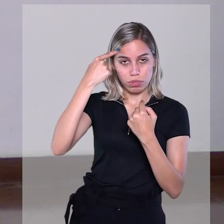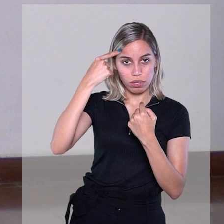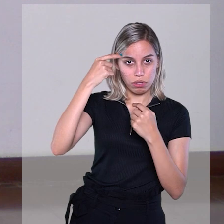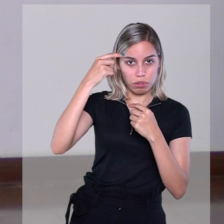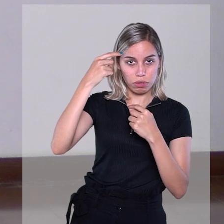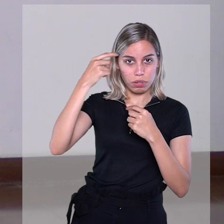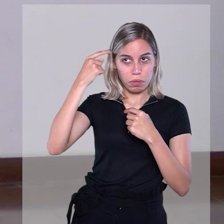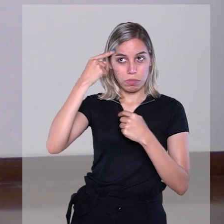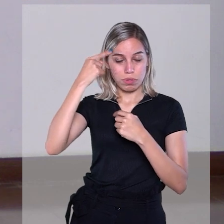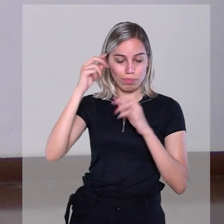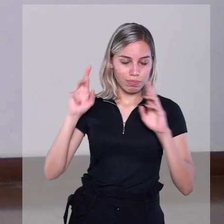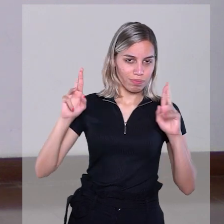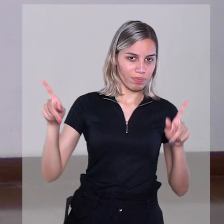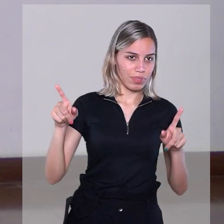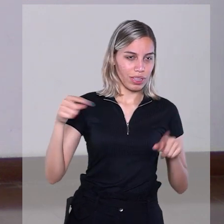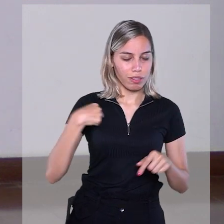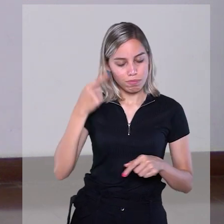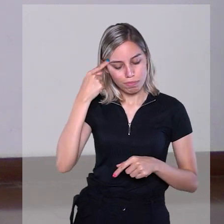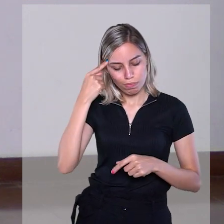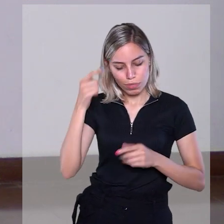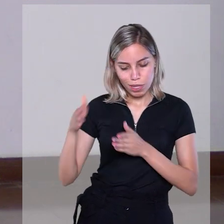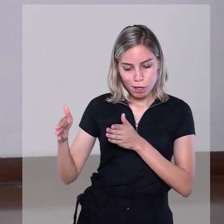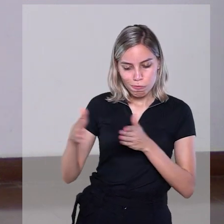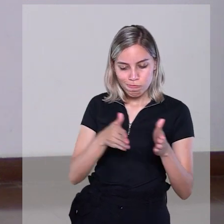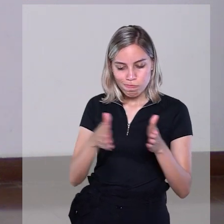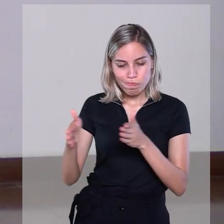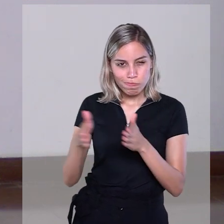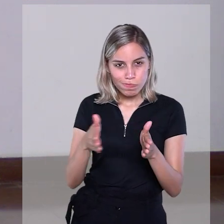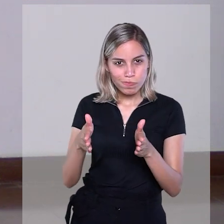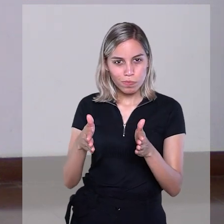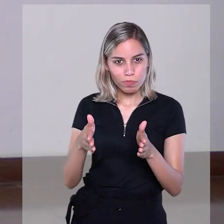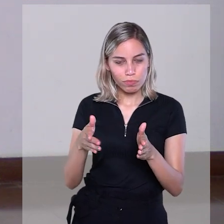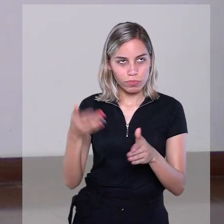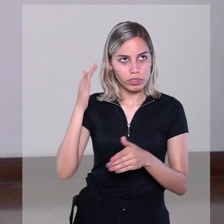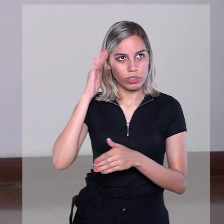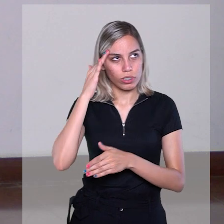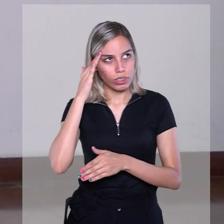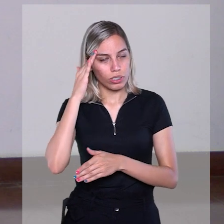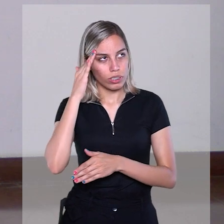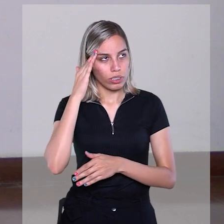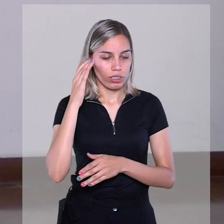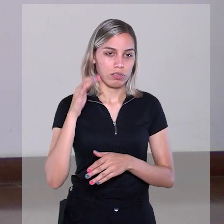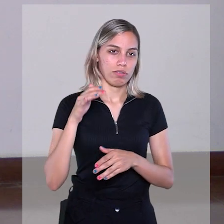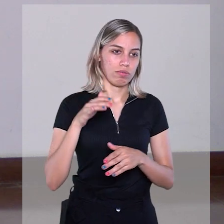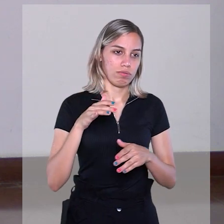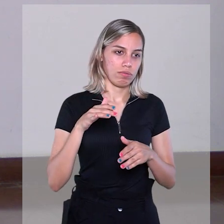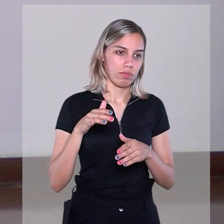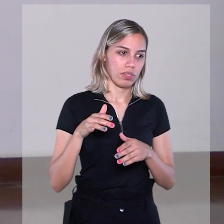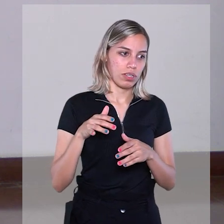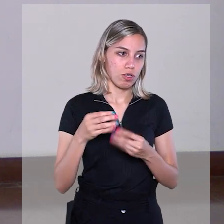uma posição para poder ler, tudo isso que está descrito aqui no livro. Eu tive pela primeira